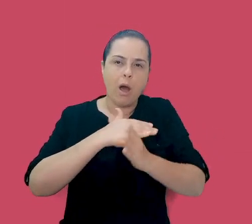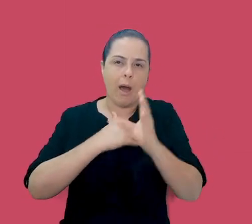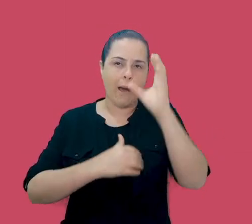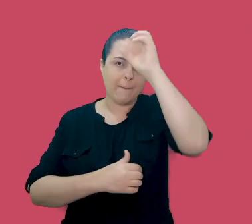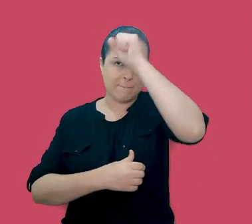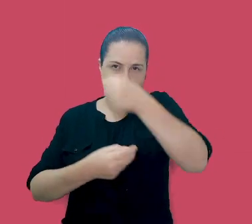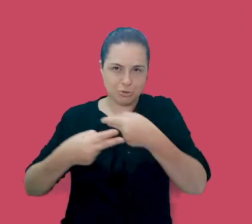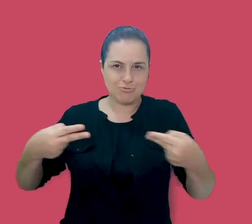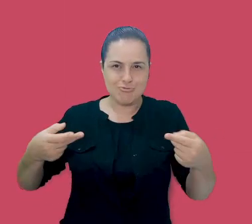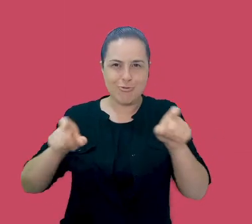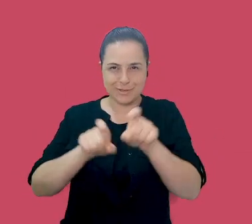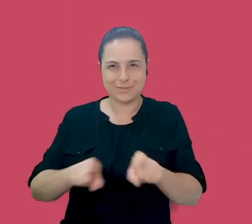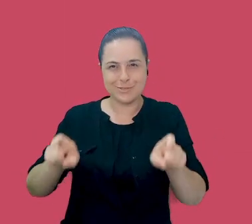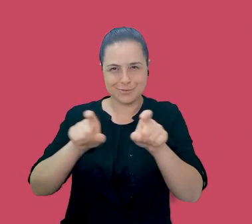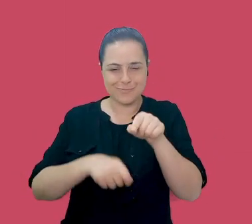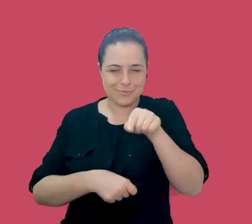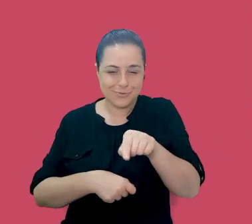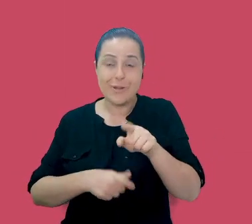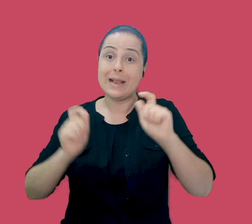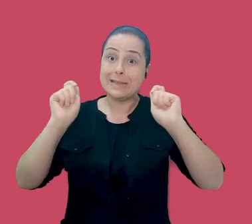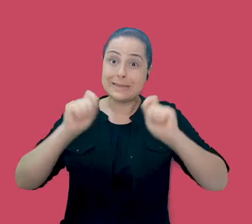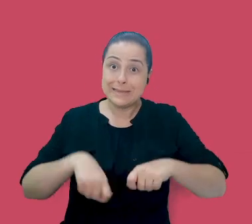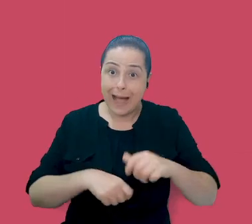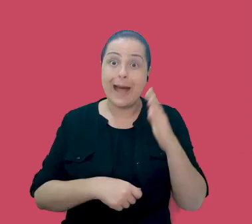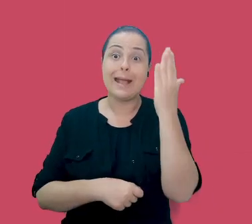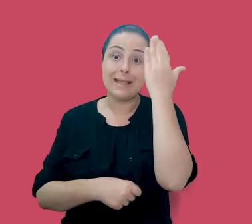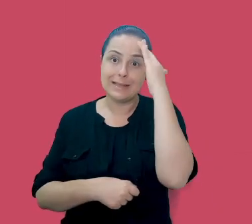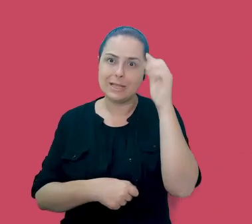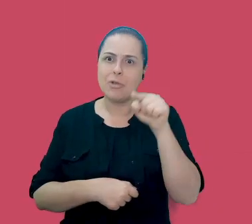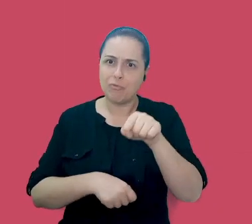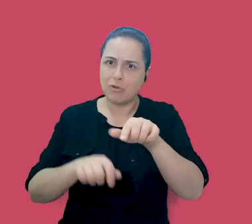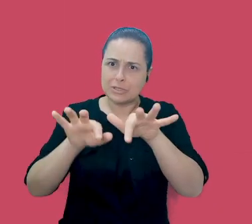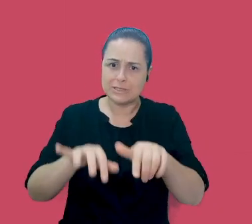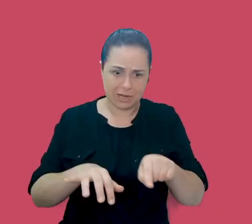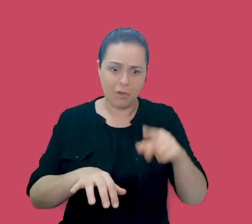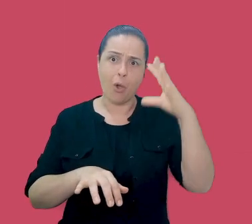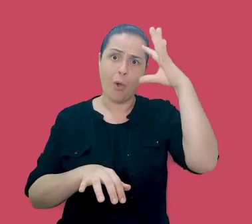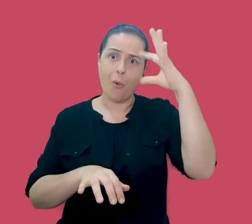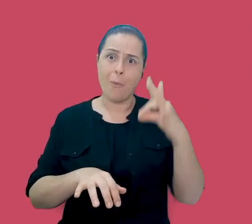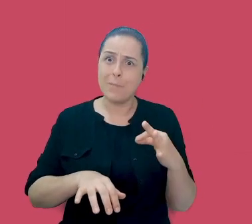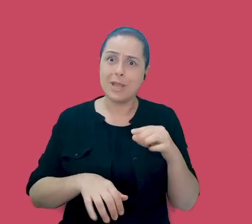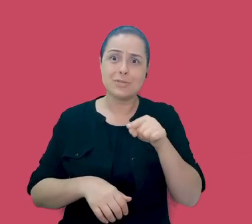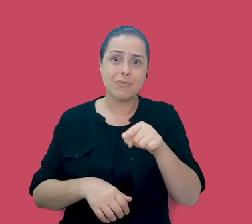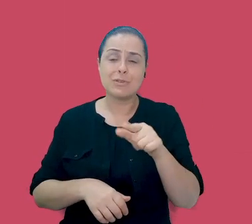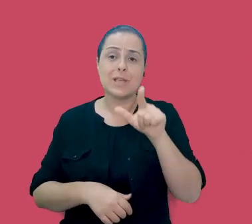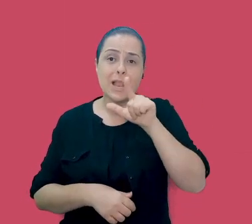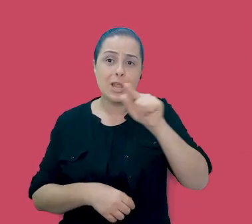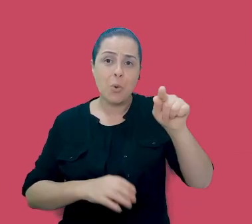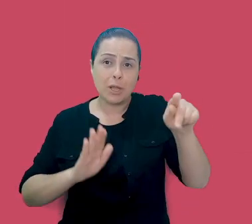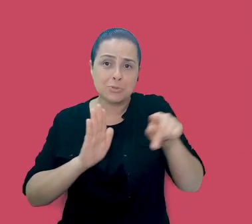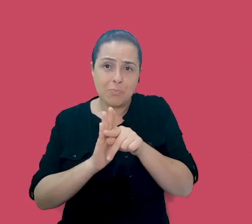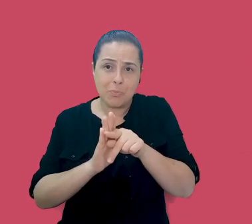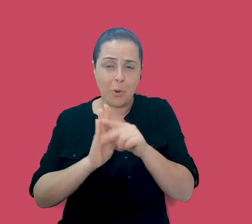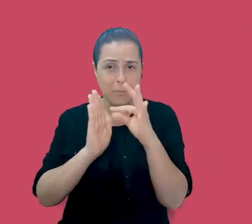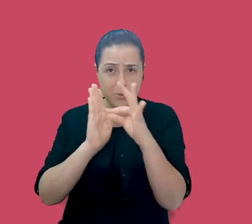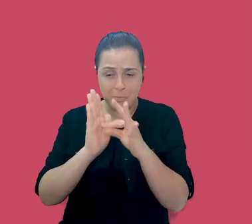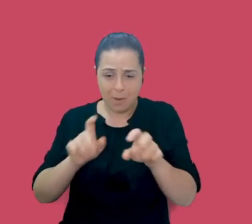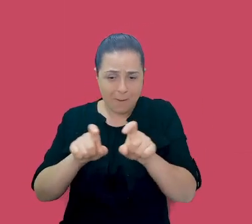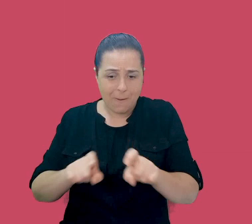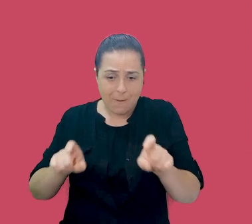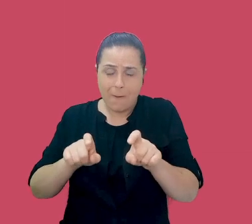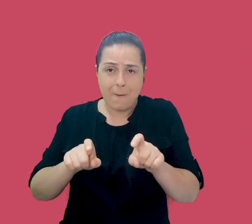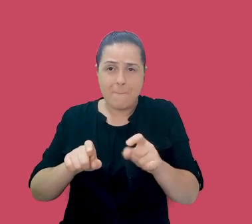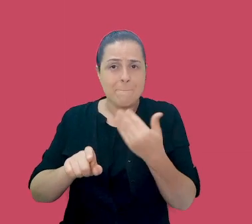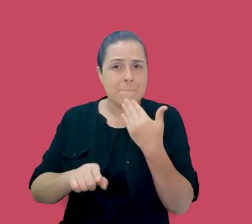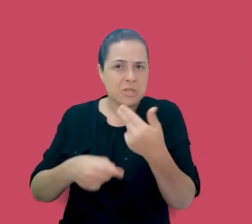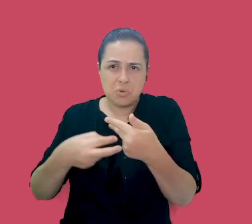tão revolucionário nesse caso é que ele é capaz de entender o que você escreve. Você não precisa usar uma linguagem de computador para fazer o pedido